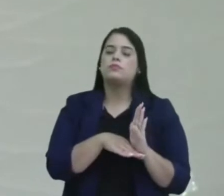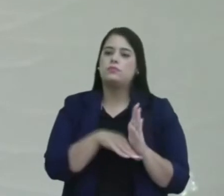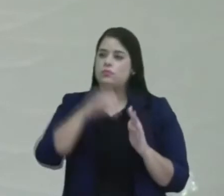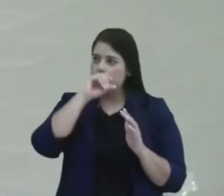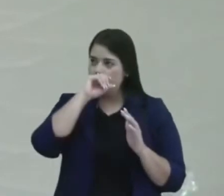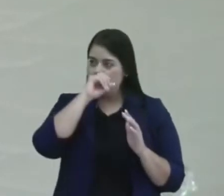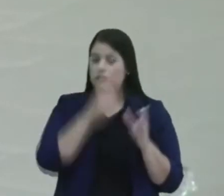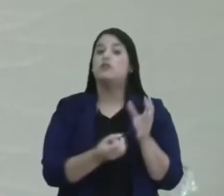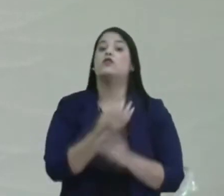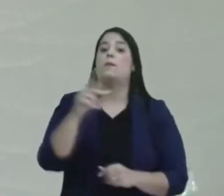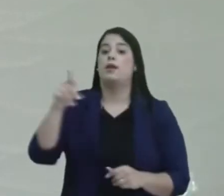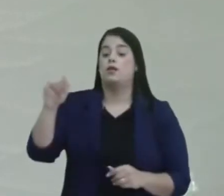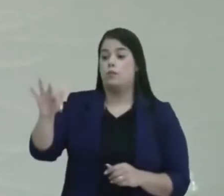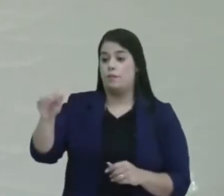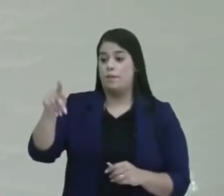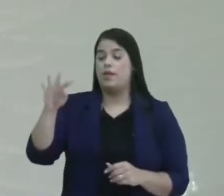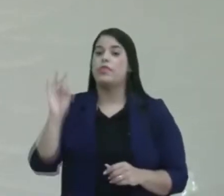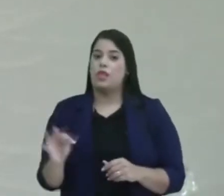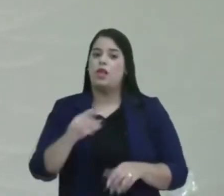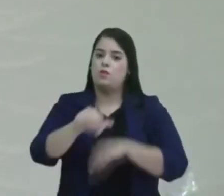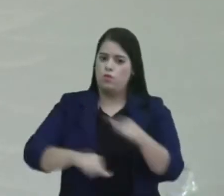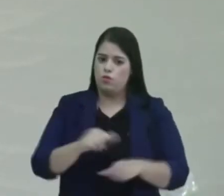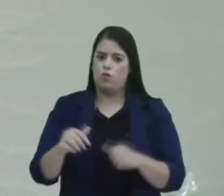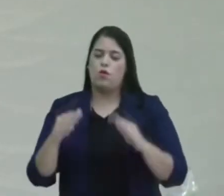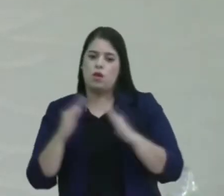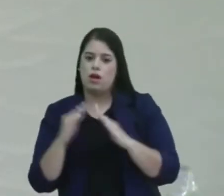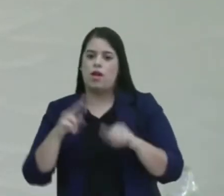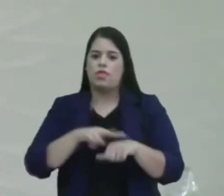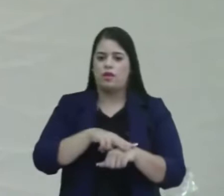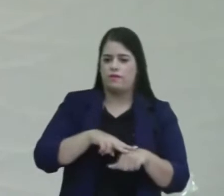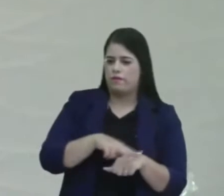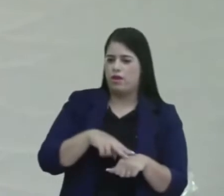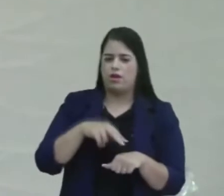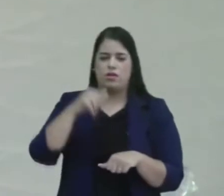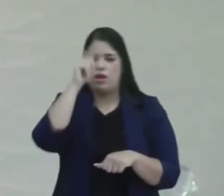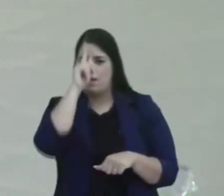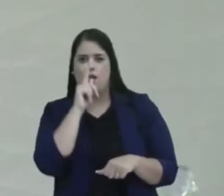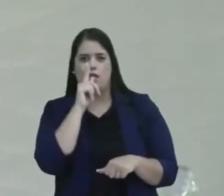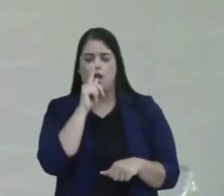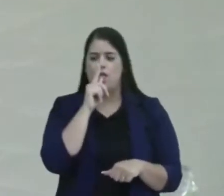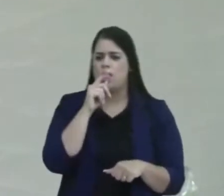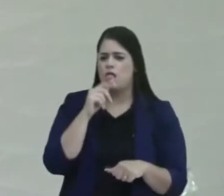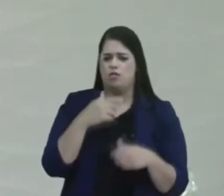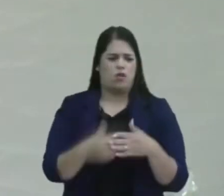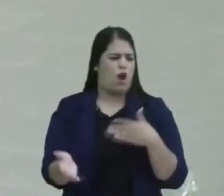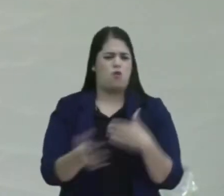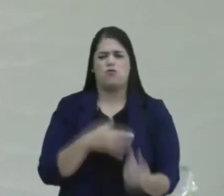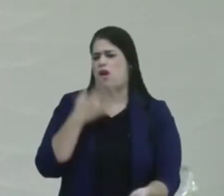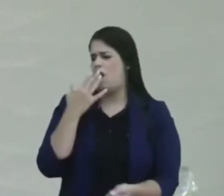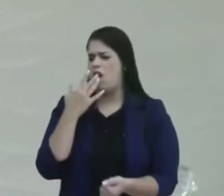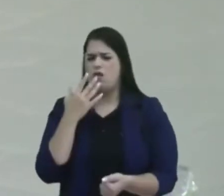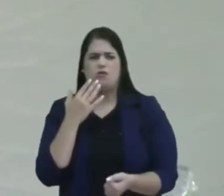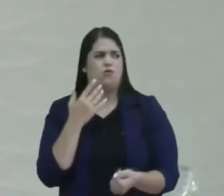criado pelo PT, mudou para Casa Verde e Amarela, que na verdade não importa a cor da casa, a cor cada um escolhe a cor que